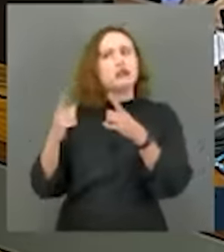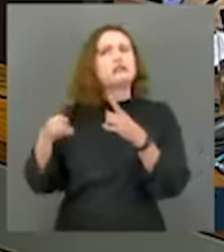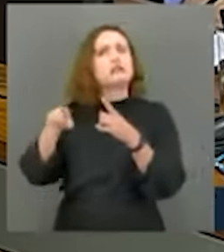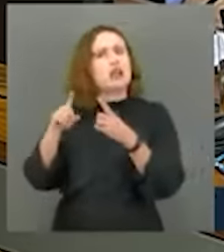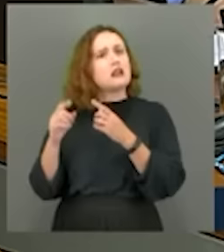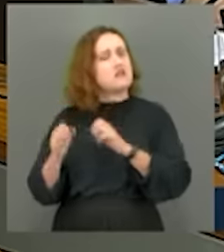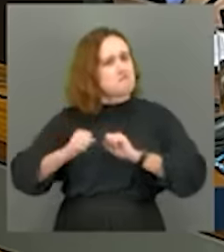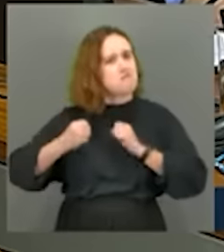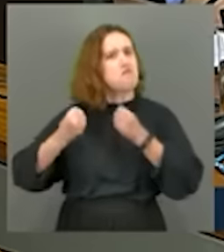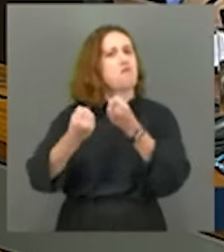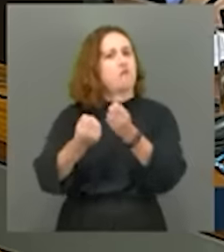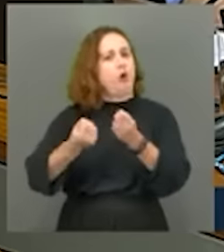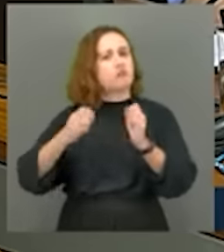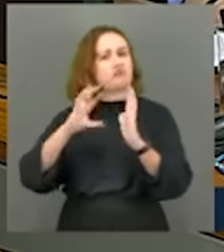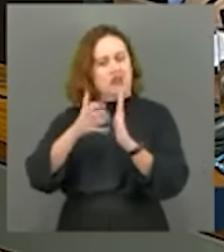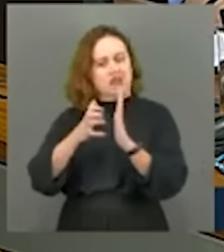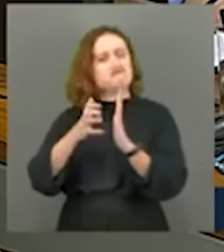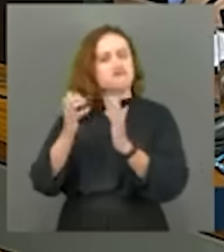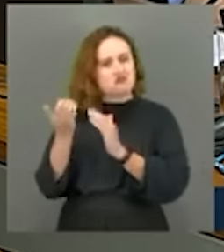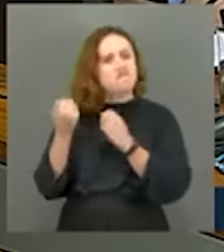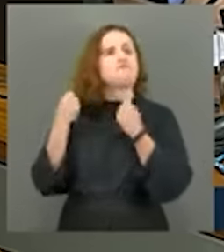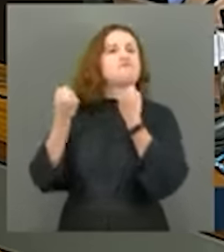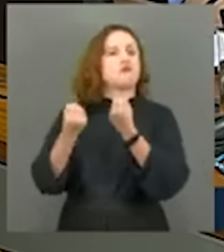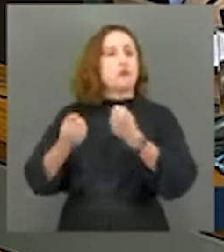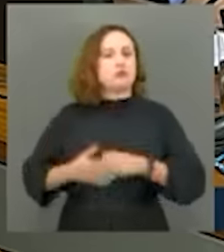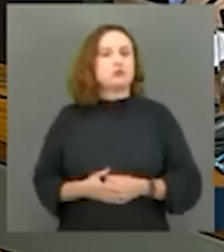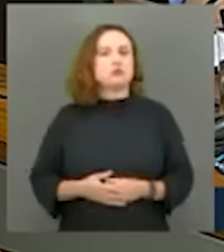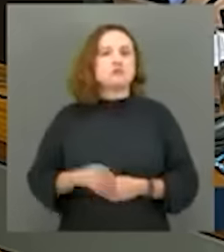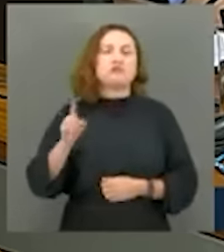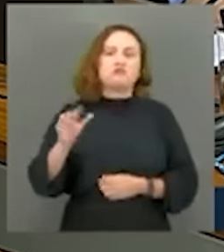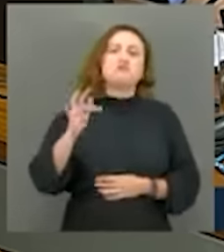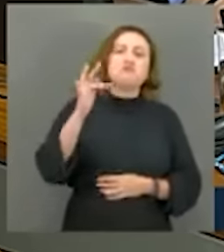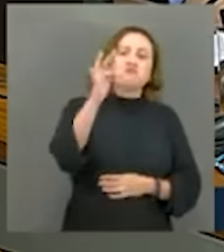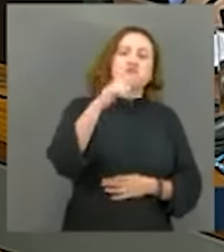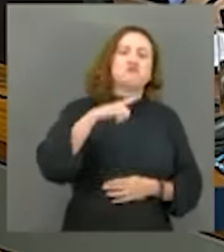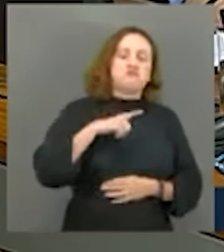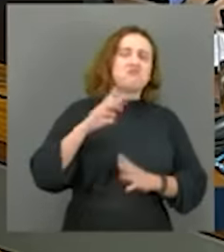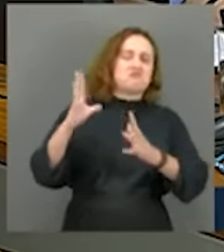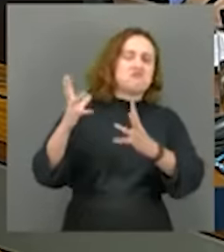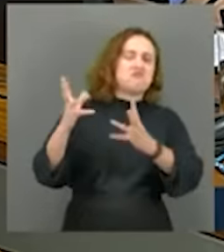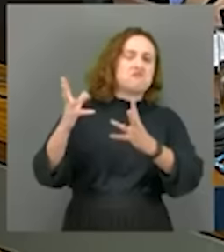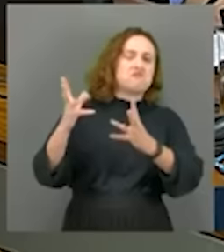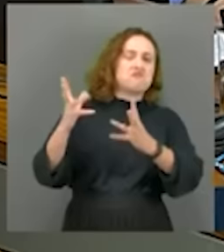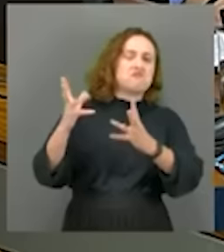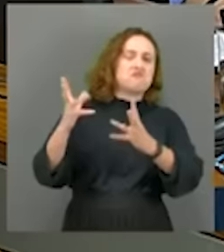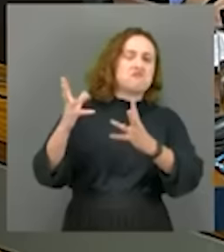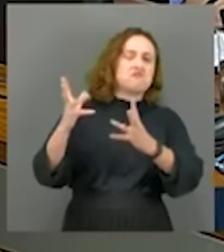não é e realmente com futuro brilhante não tenha